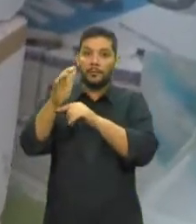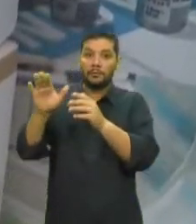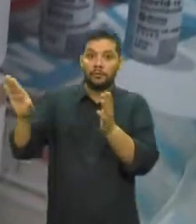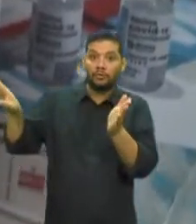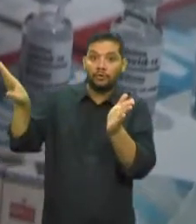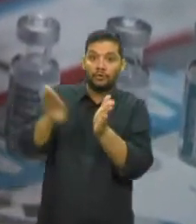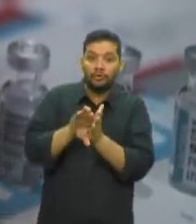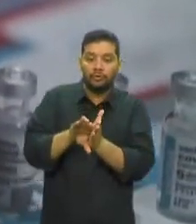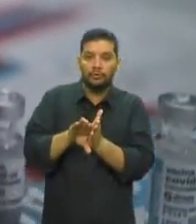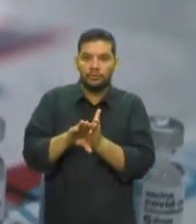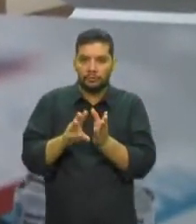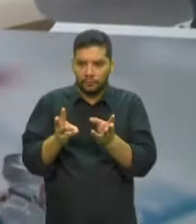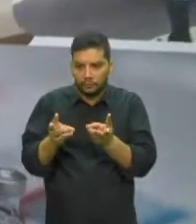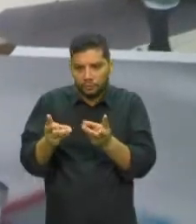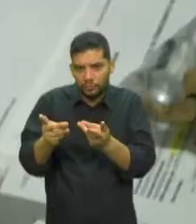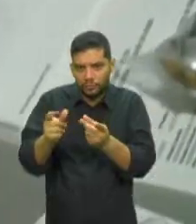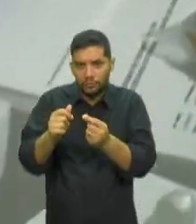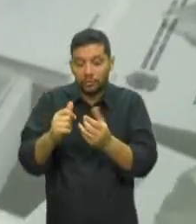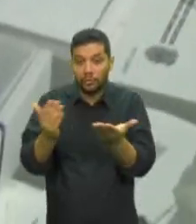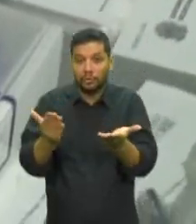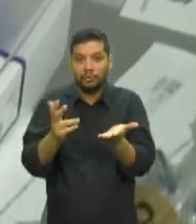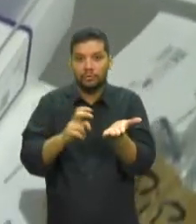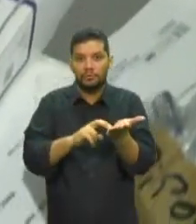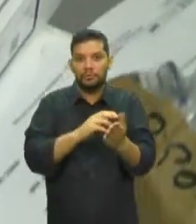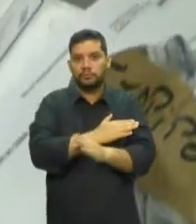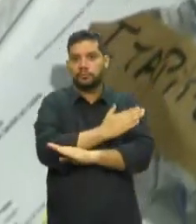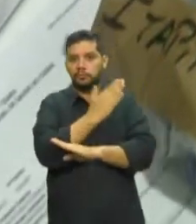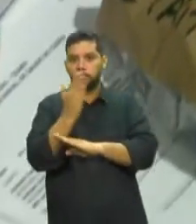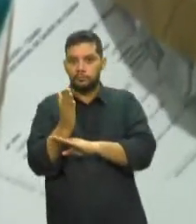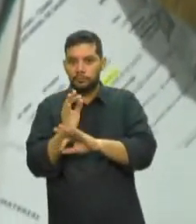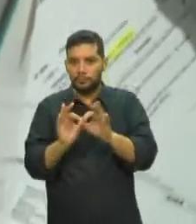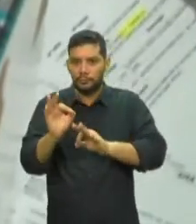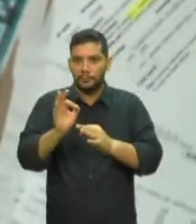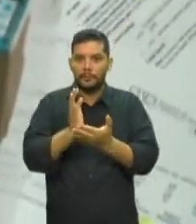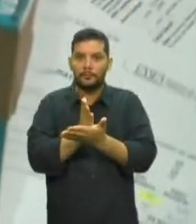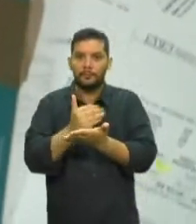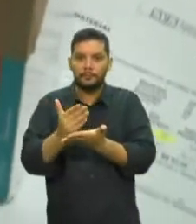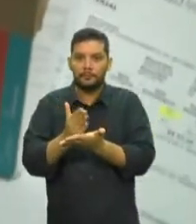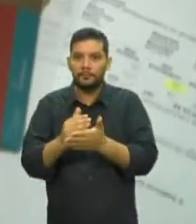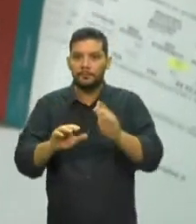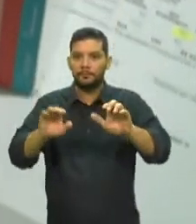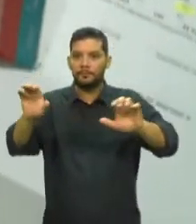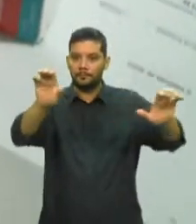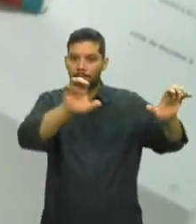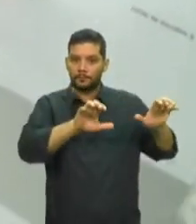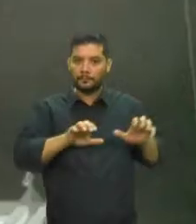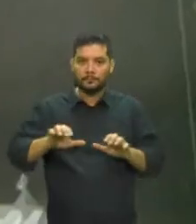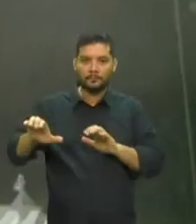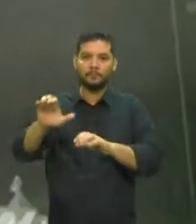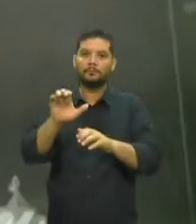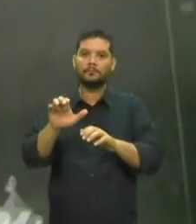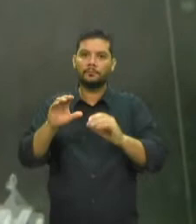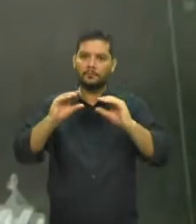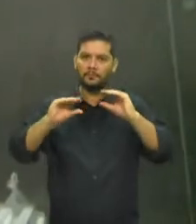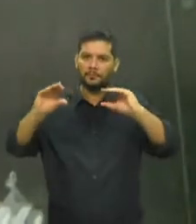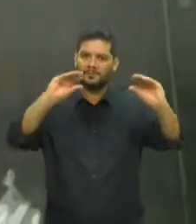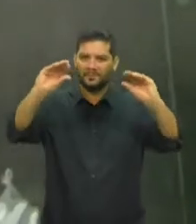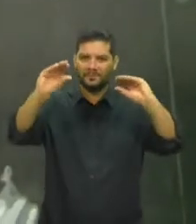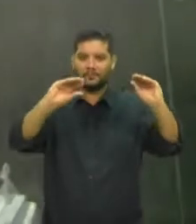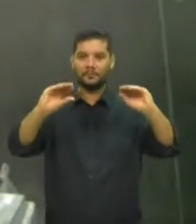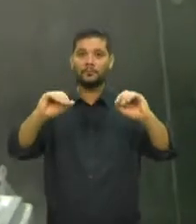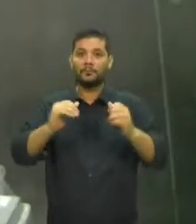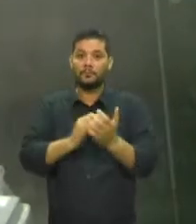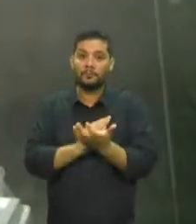foram catalogadas durante o dia, separadas por município e preparadas para distribuição. Após o envio,